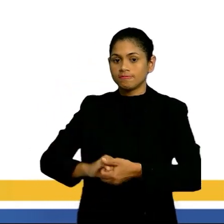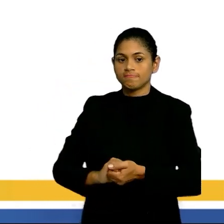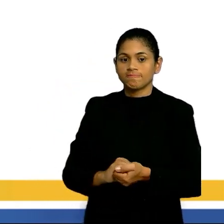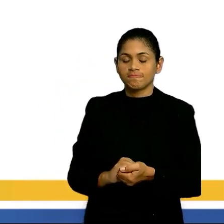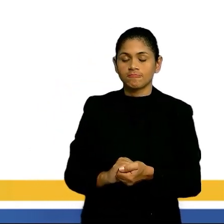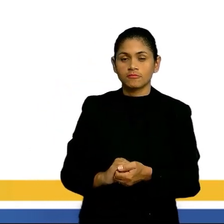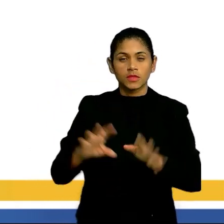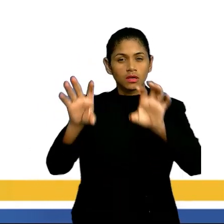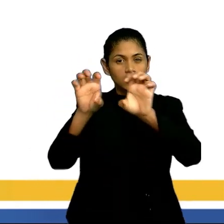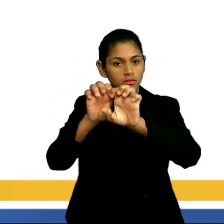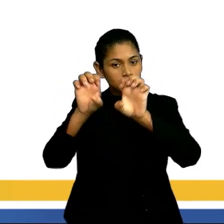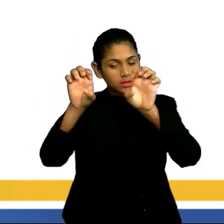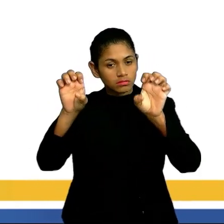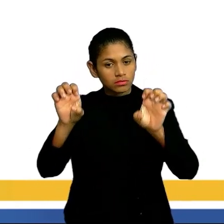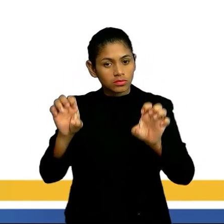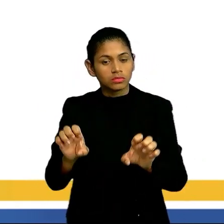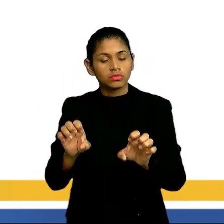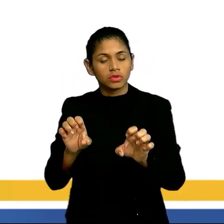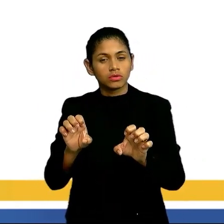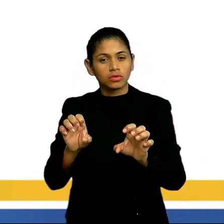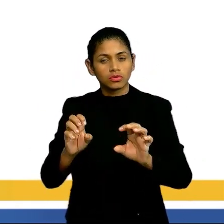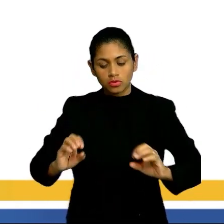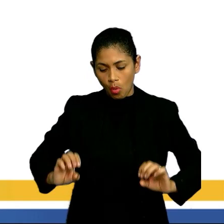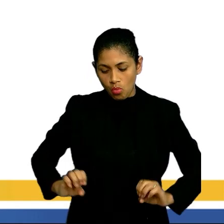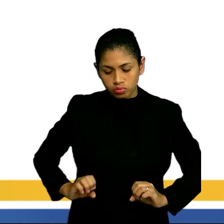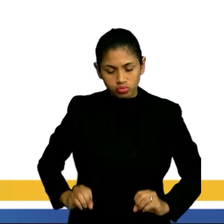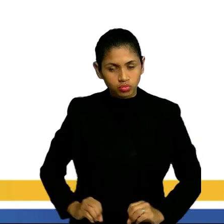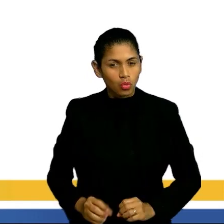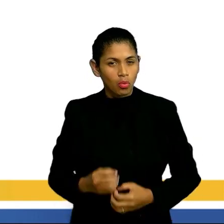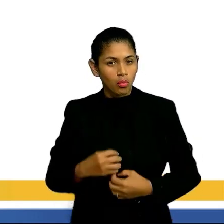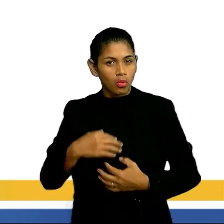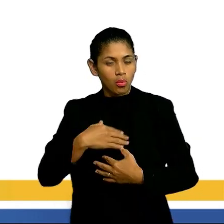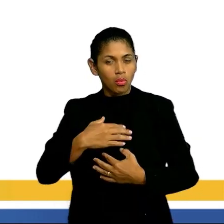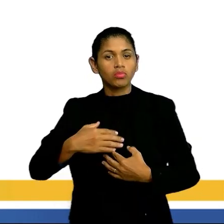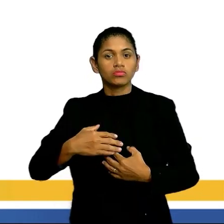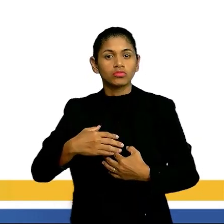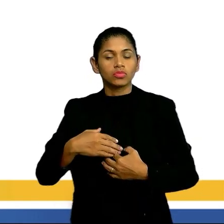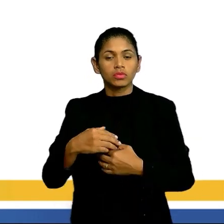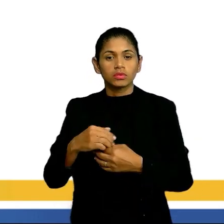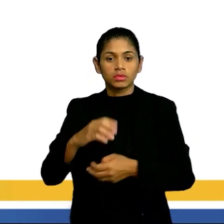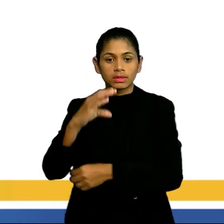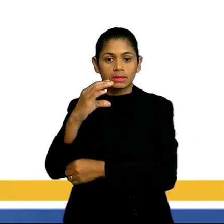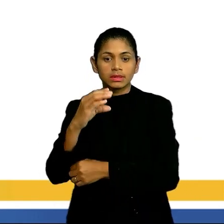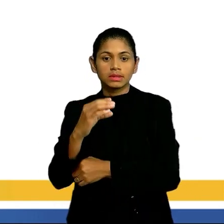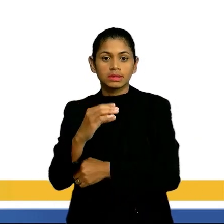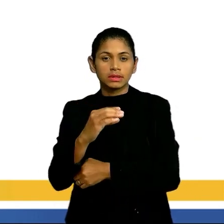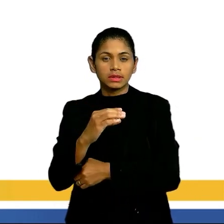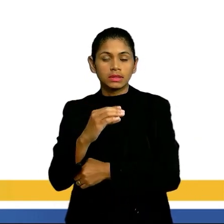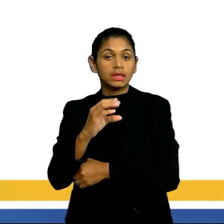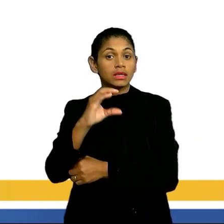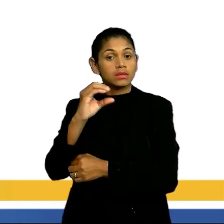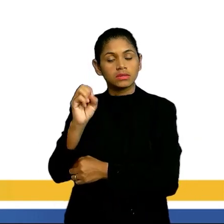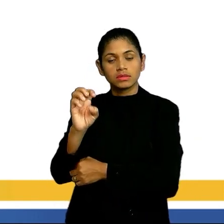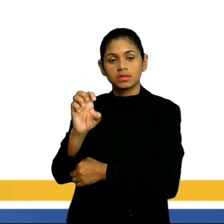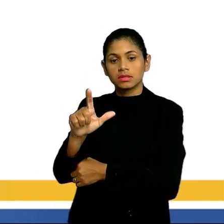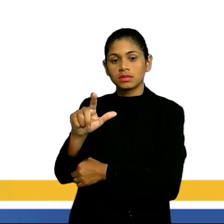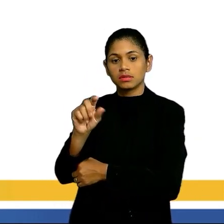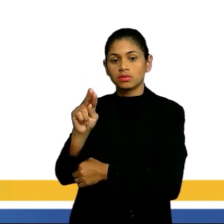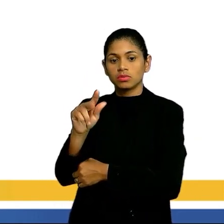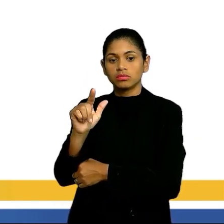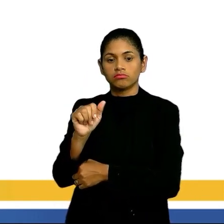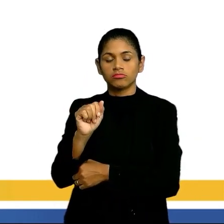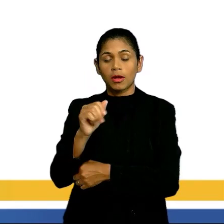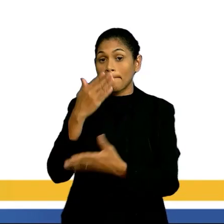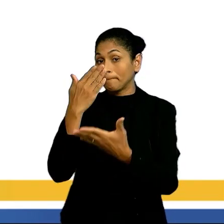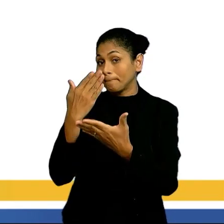vestigiais. Órgãos, tecidos, estruturas e células de organismo vivo que perderam ou modificaram a